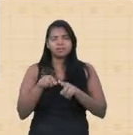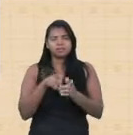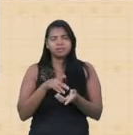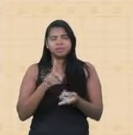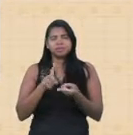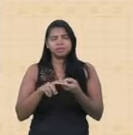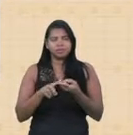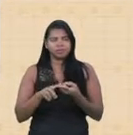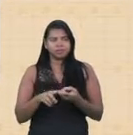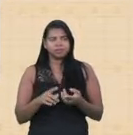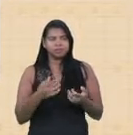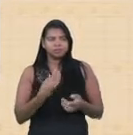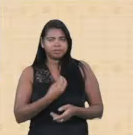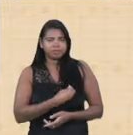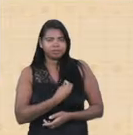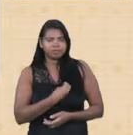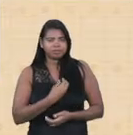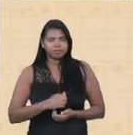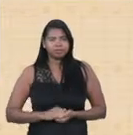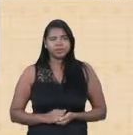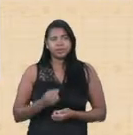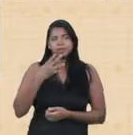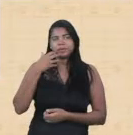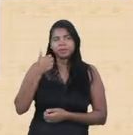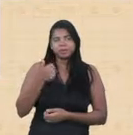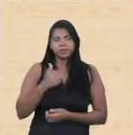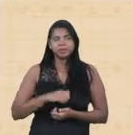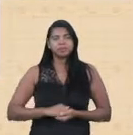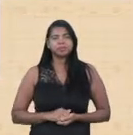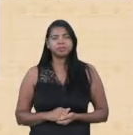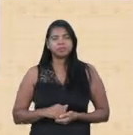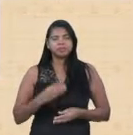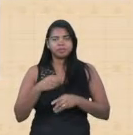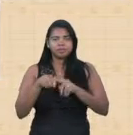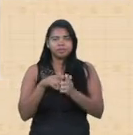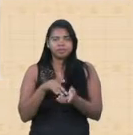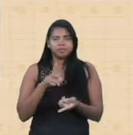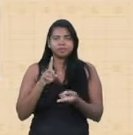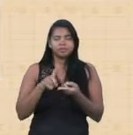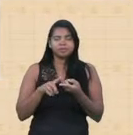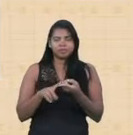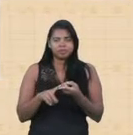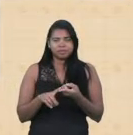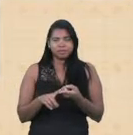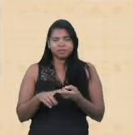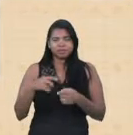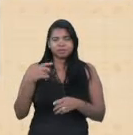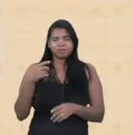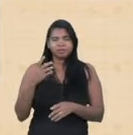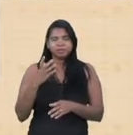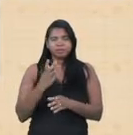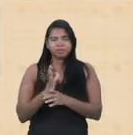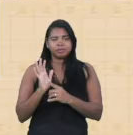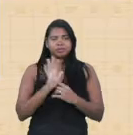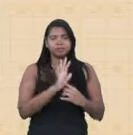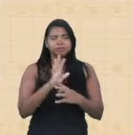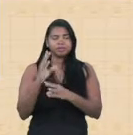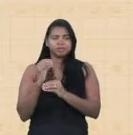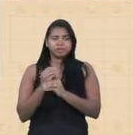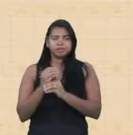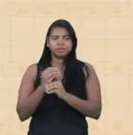vi? Muito bem, Mequetrefe. Para tu quebrar esse núcleo, você tem que colidi-lo com uma partícula menor, que são as